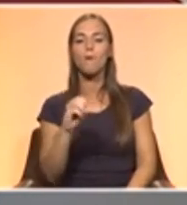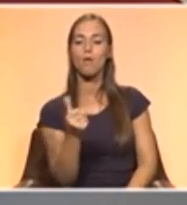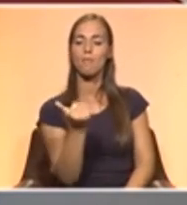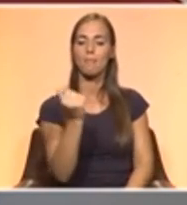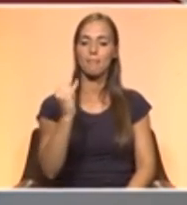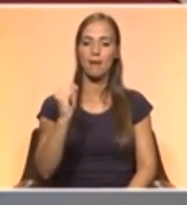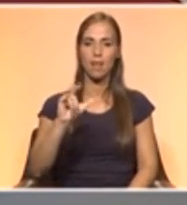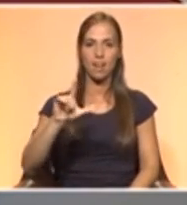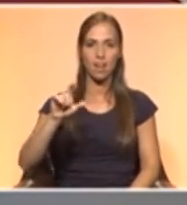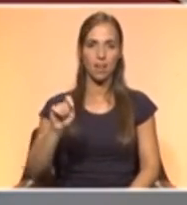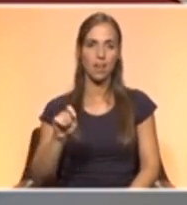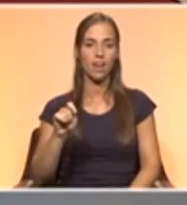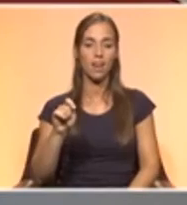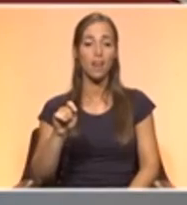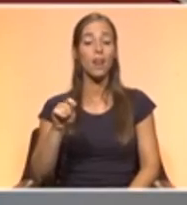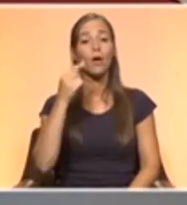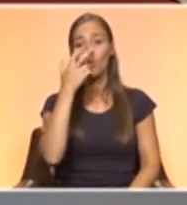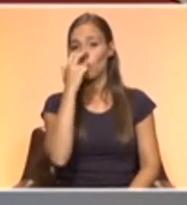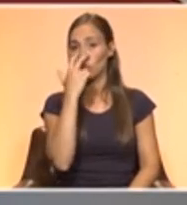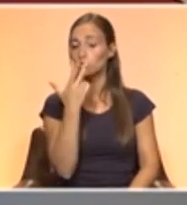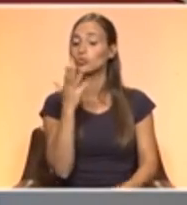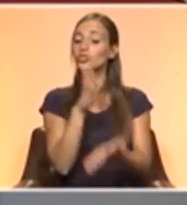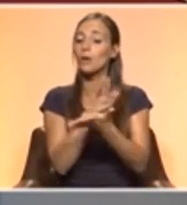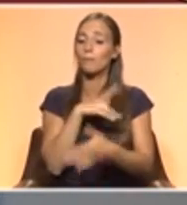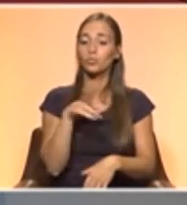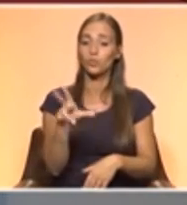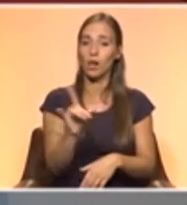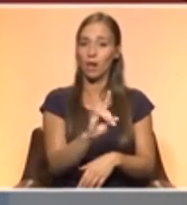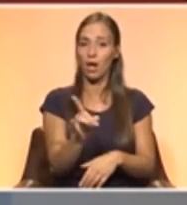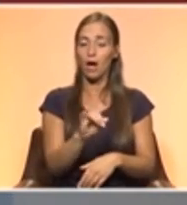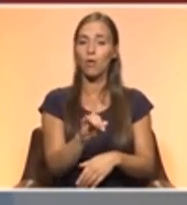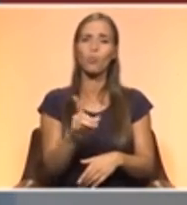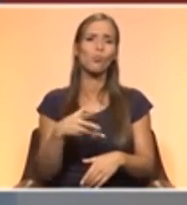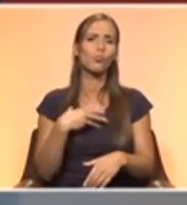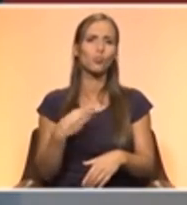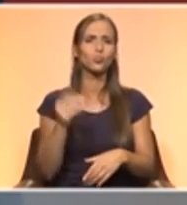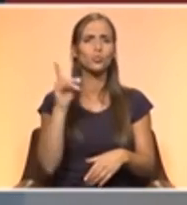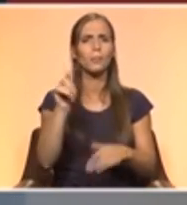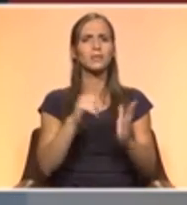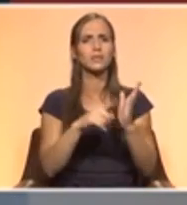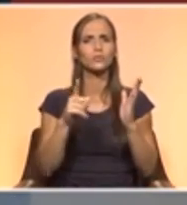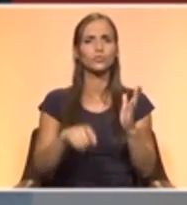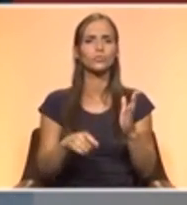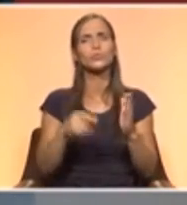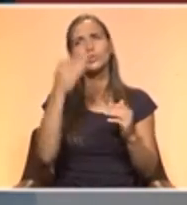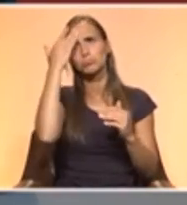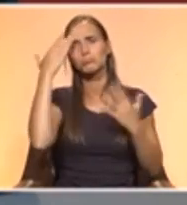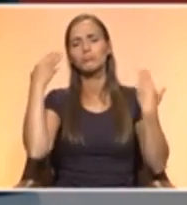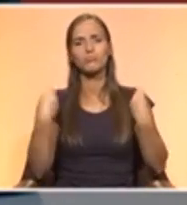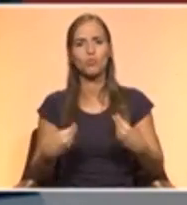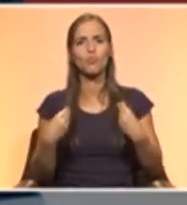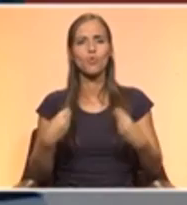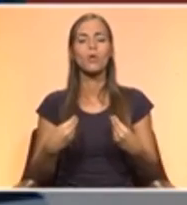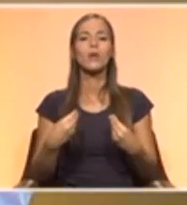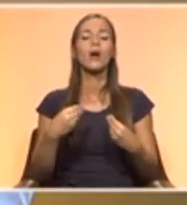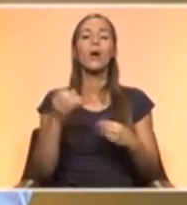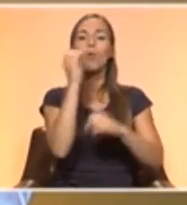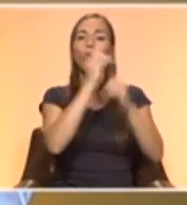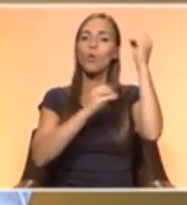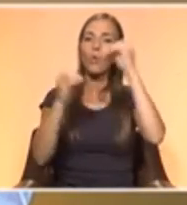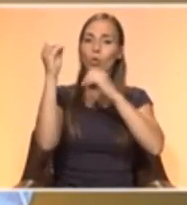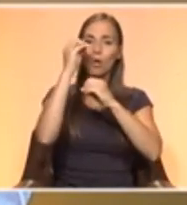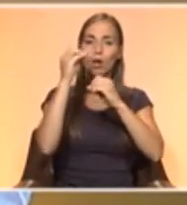e é o canal que não só em Portugal Mas mesmo no resto do mundo incluindo dos Estados Unidos que é um público já Maduro e o Google publicou um estudo que indica